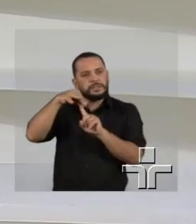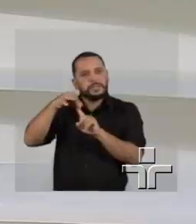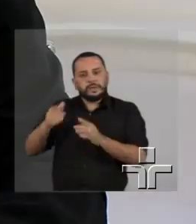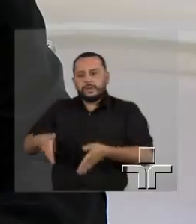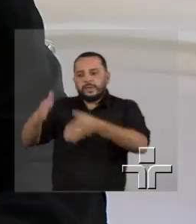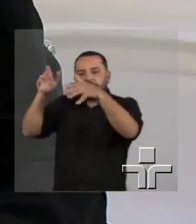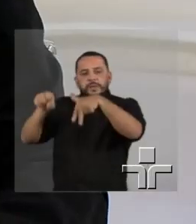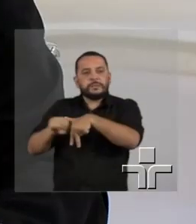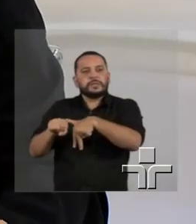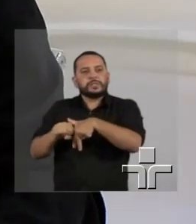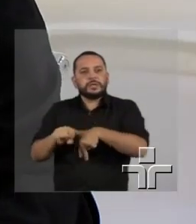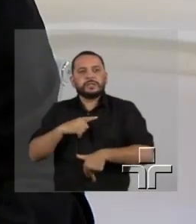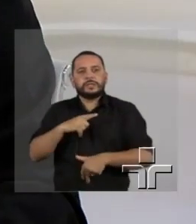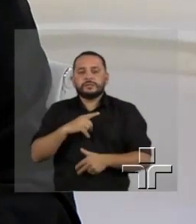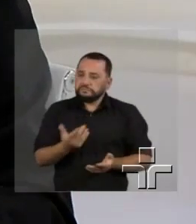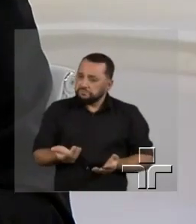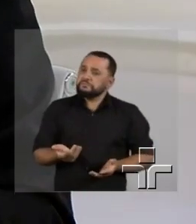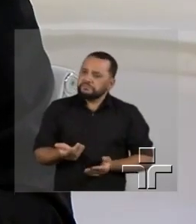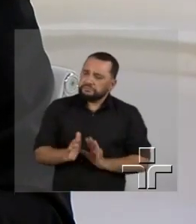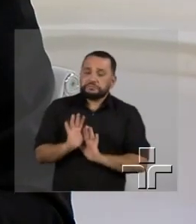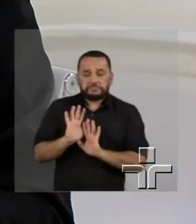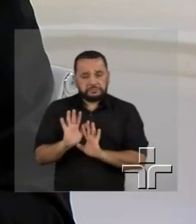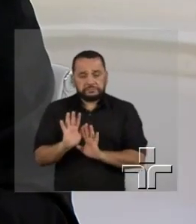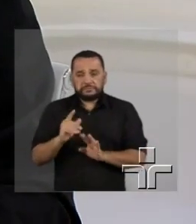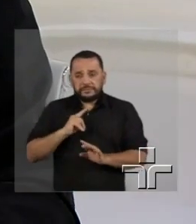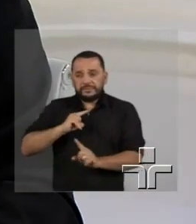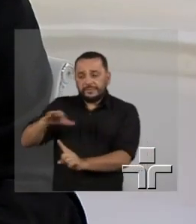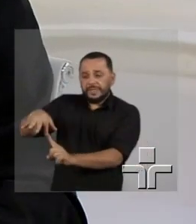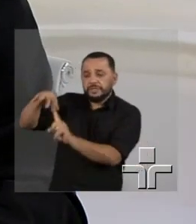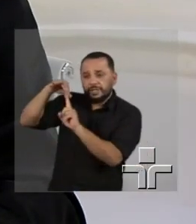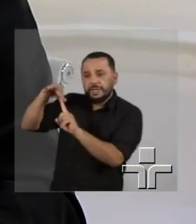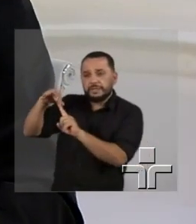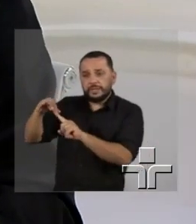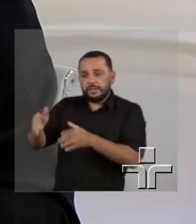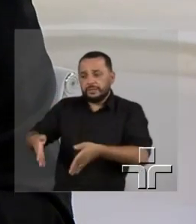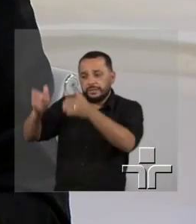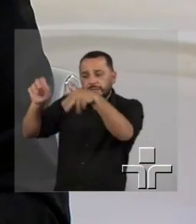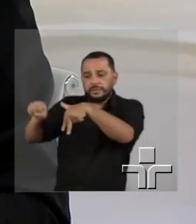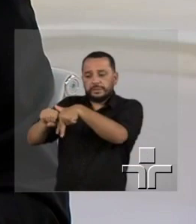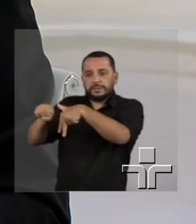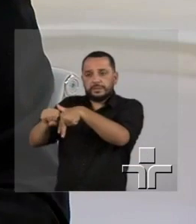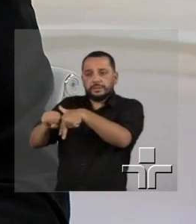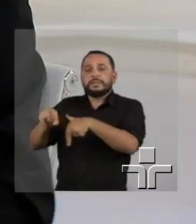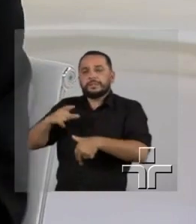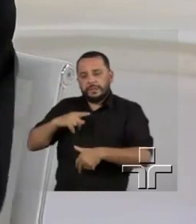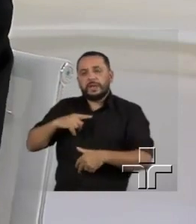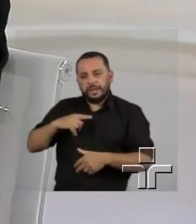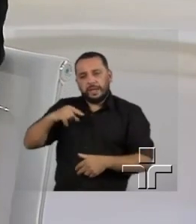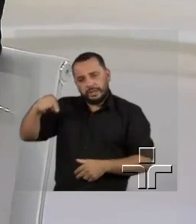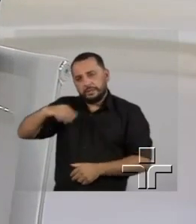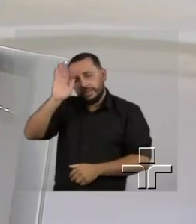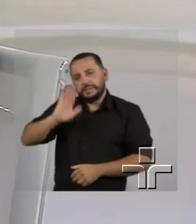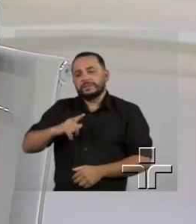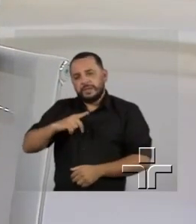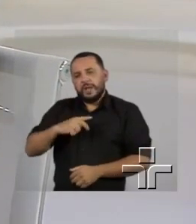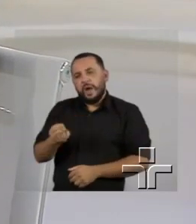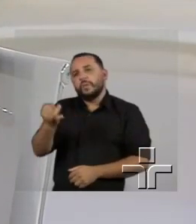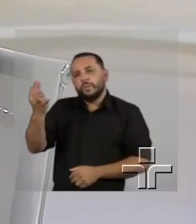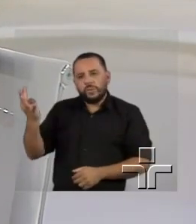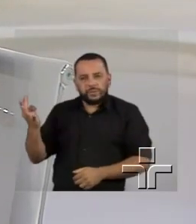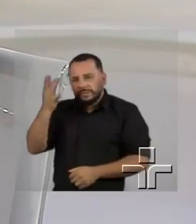aqui, até algumas considerações erradas, né? Acho que a Amazônia também merece ter a sua exploração econômica,